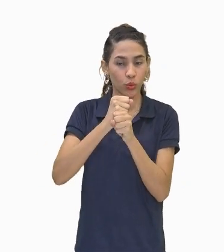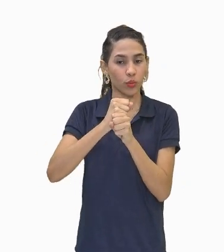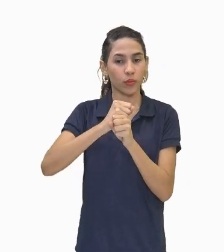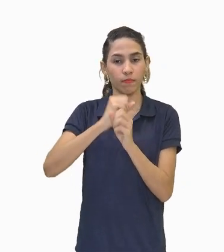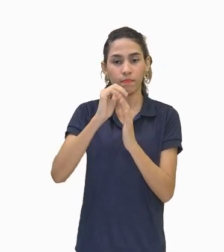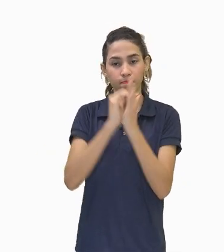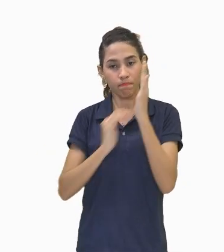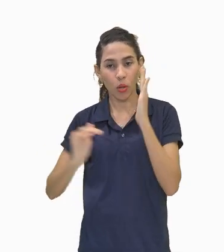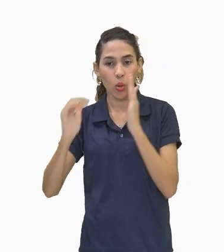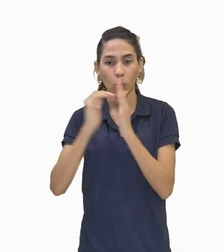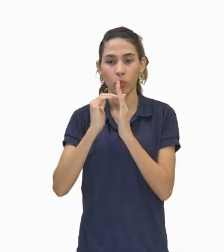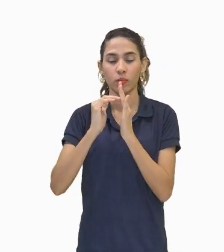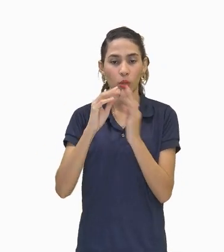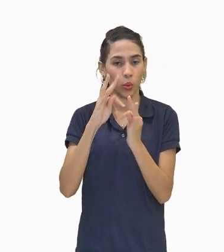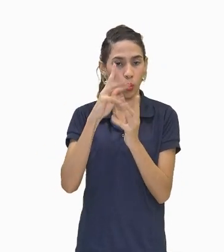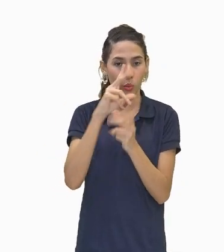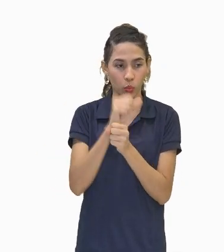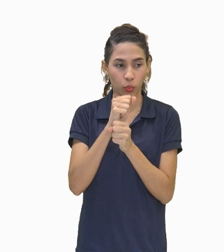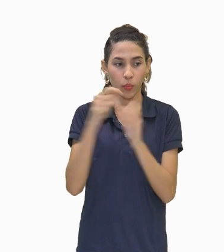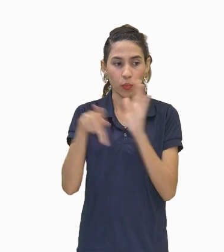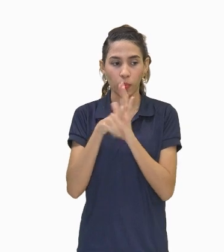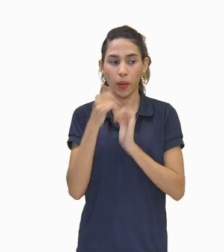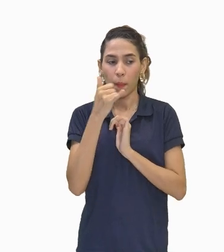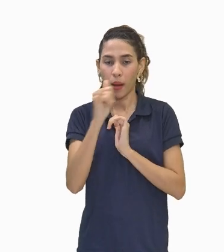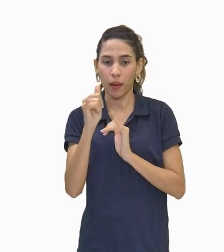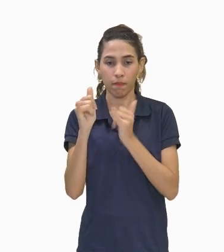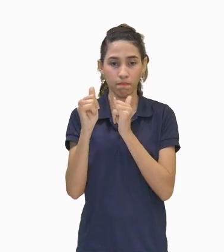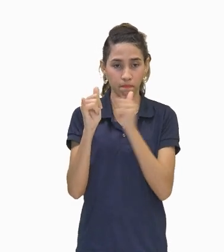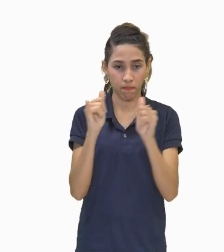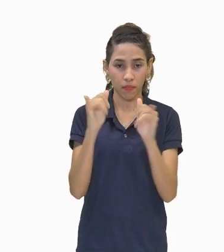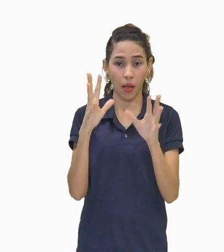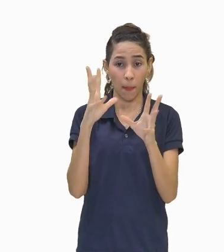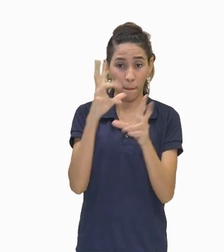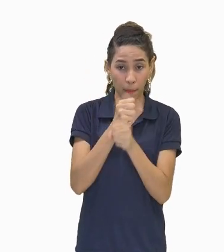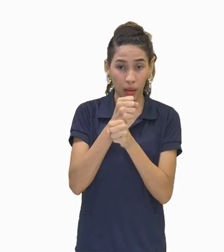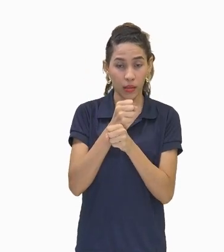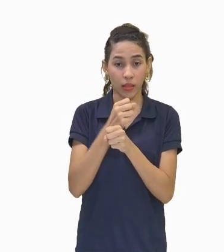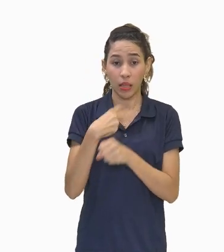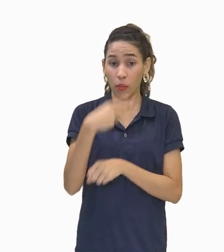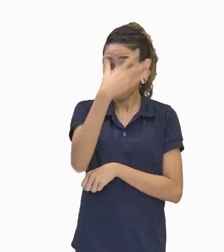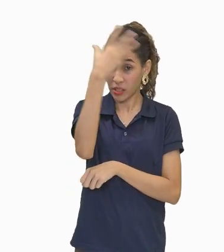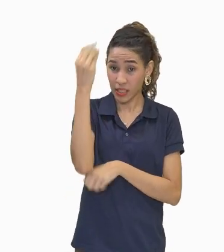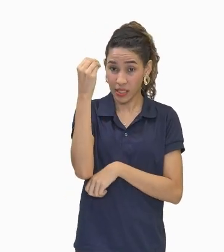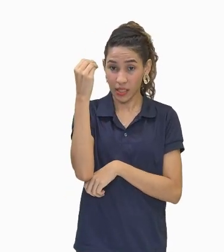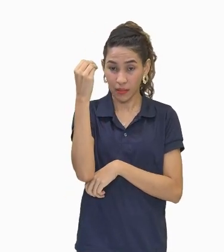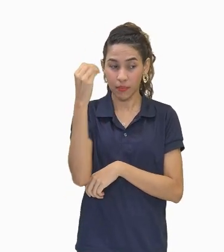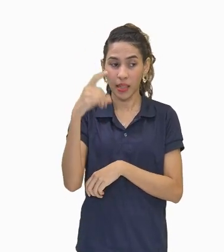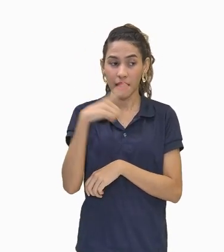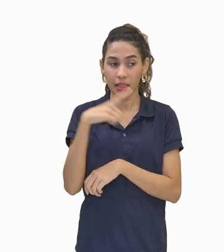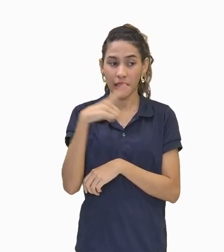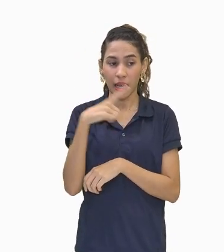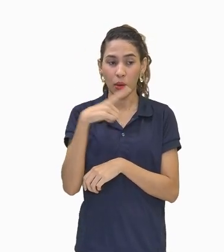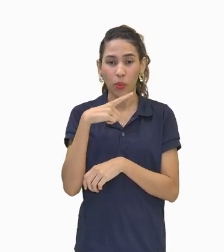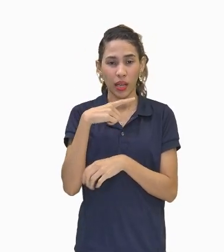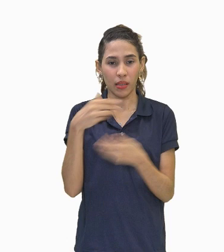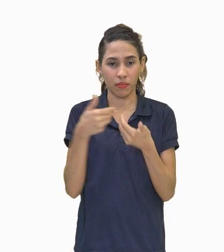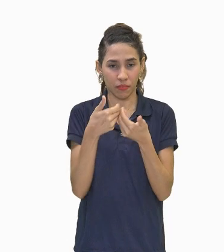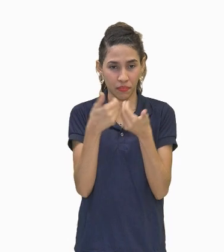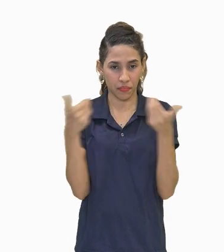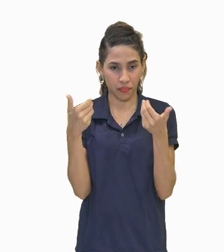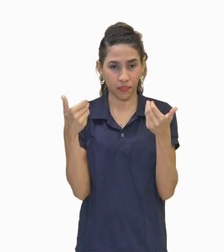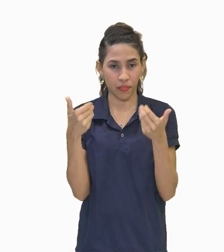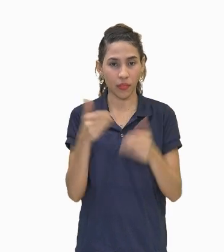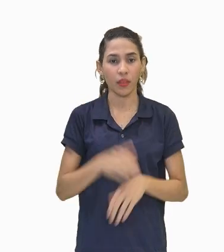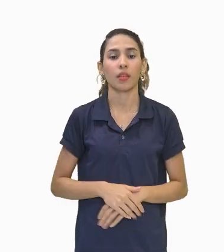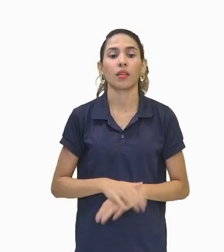é dividida. E a resistência? A resistência é equivalente. Então, nesse momento, nós